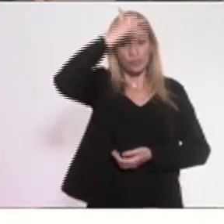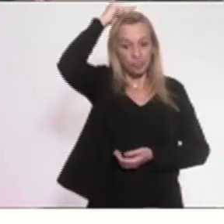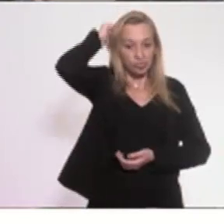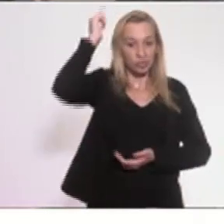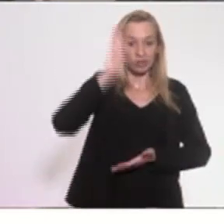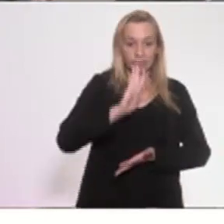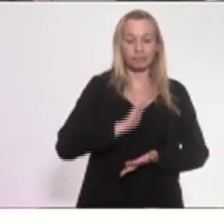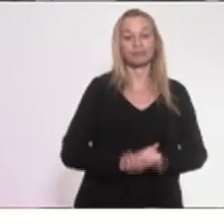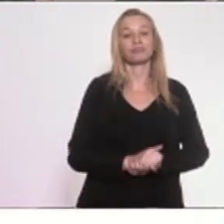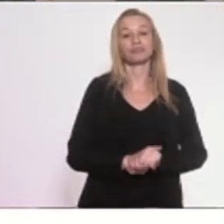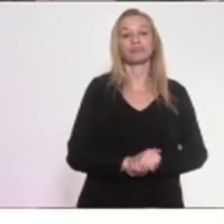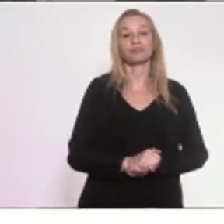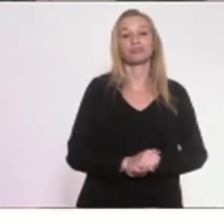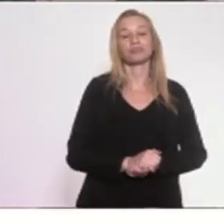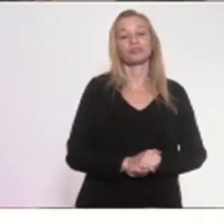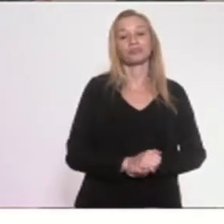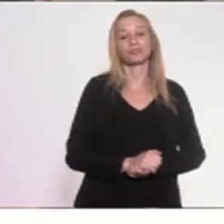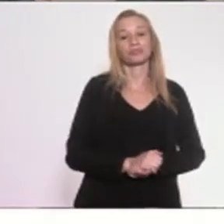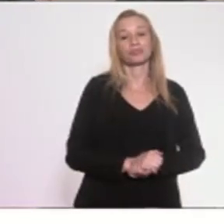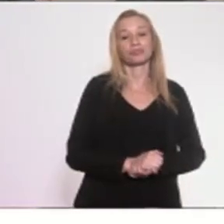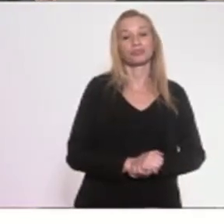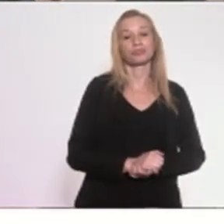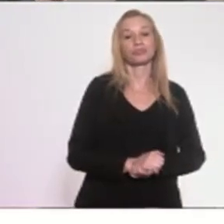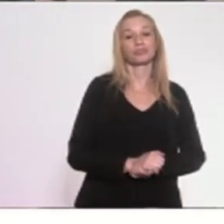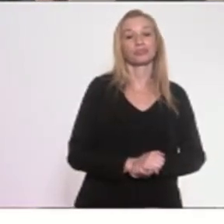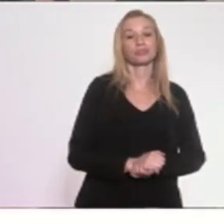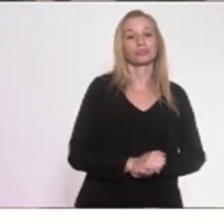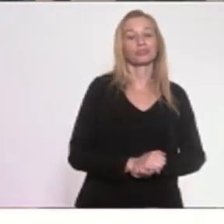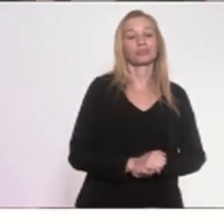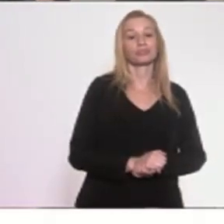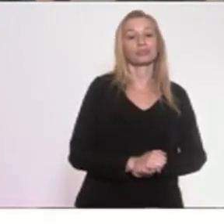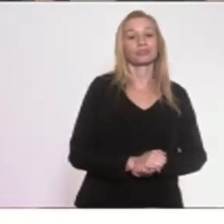Excelência... A Excelência mudou